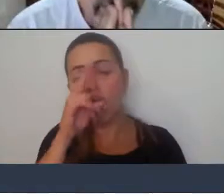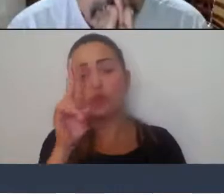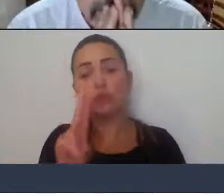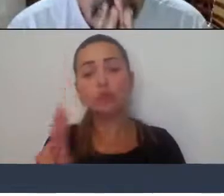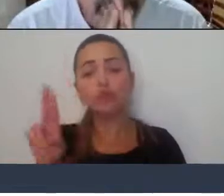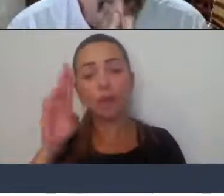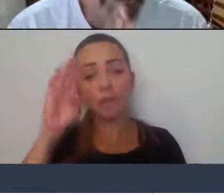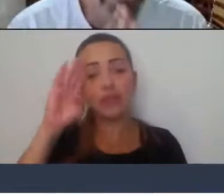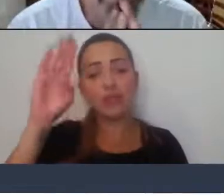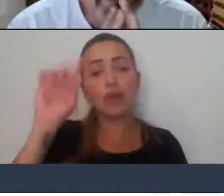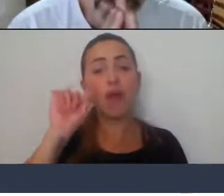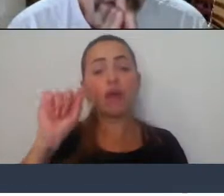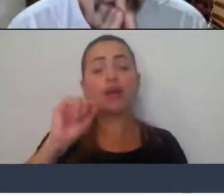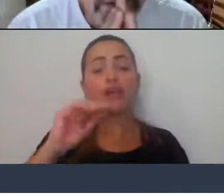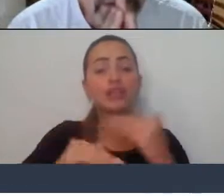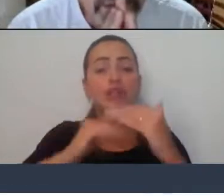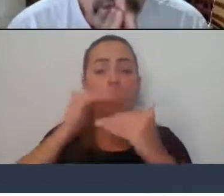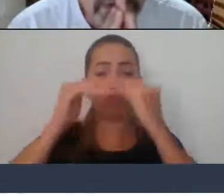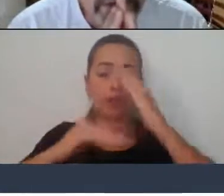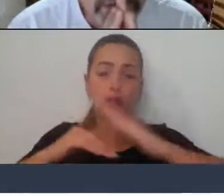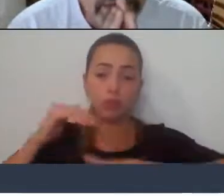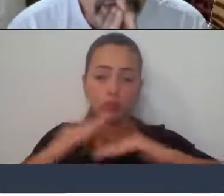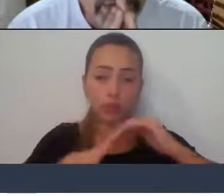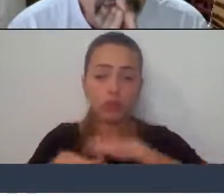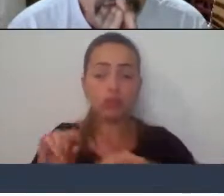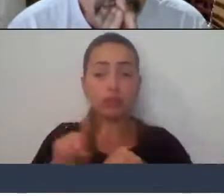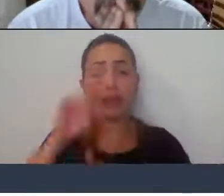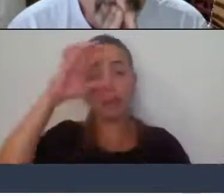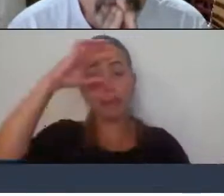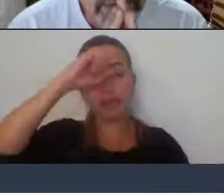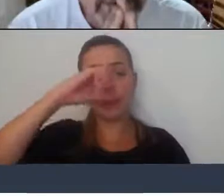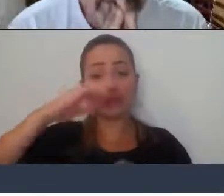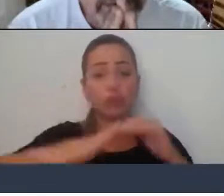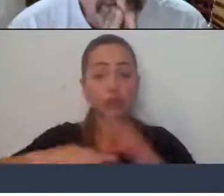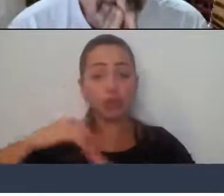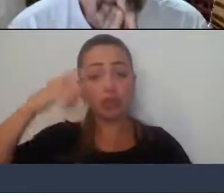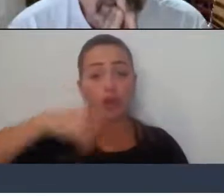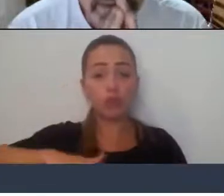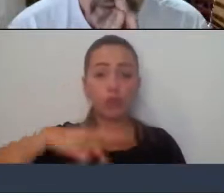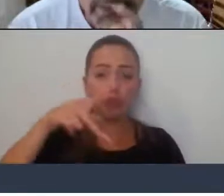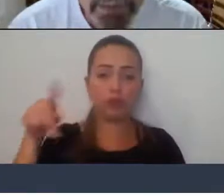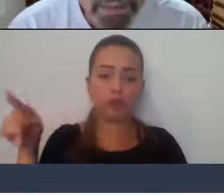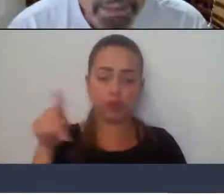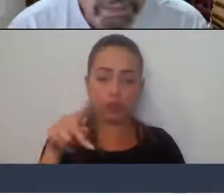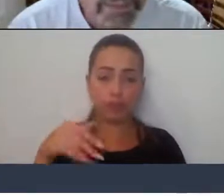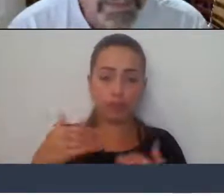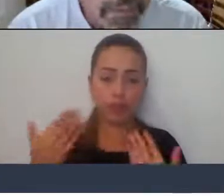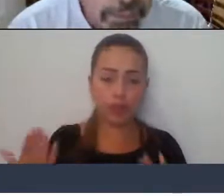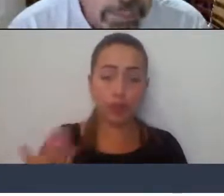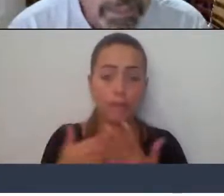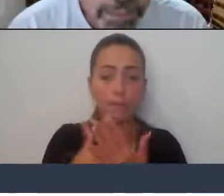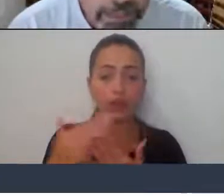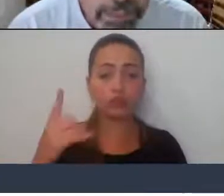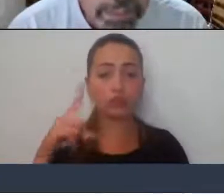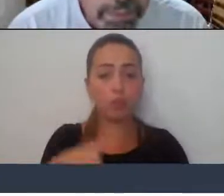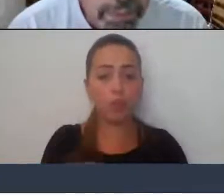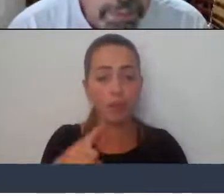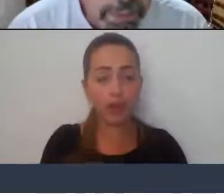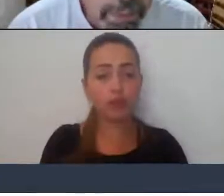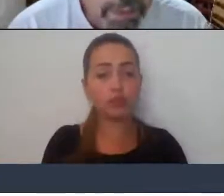para o desenvolvimento profissional e para a aprendizagem profissional do professor, né? Então, a partir do momento que